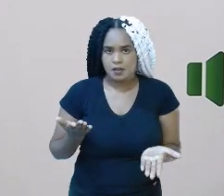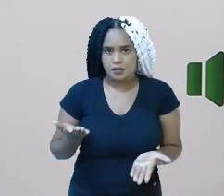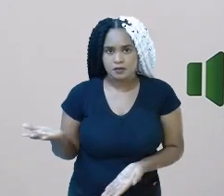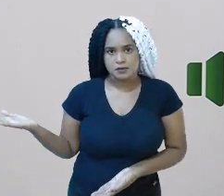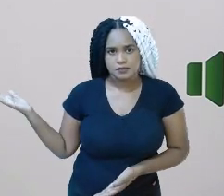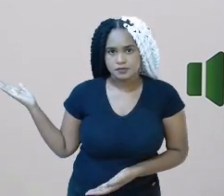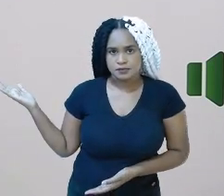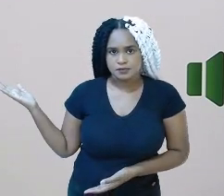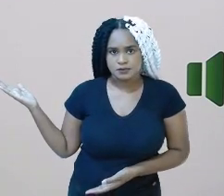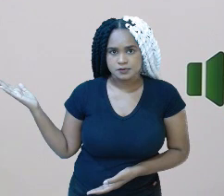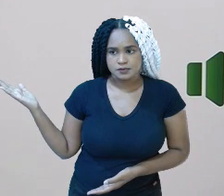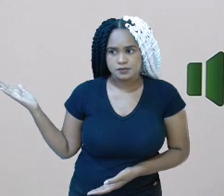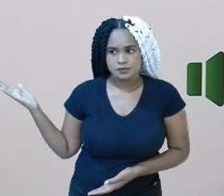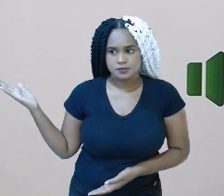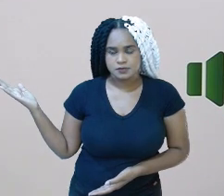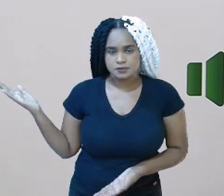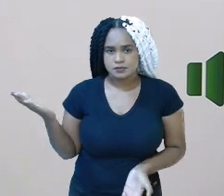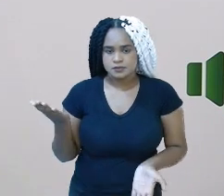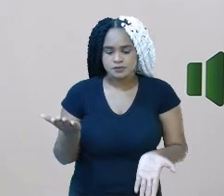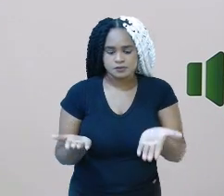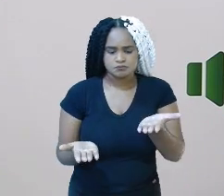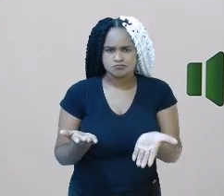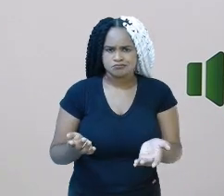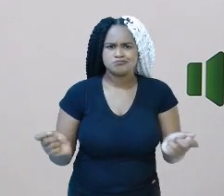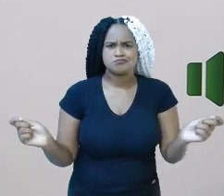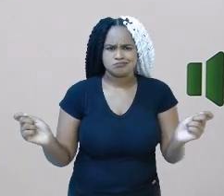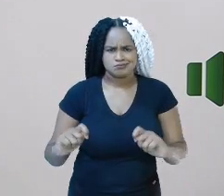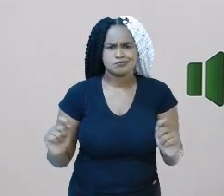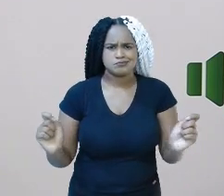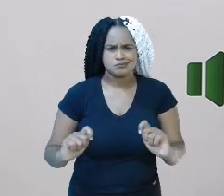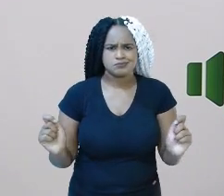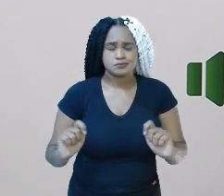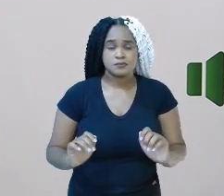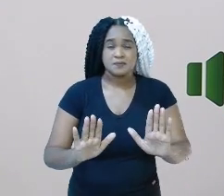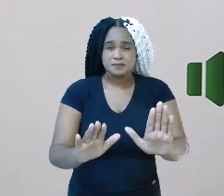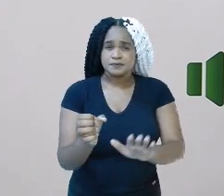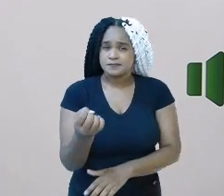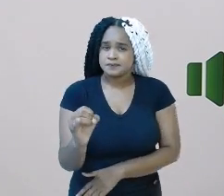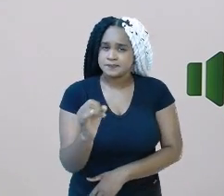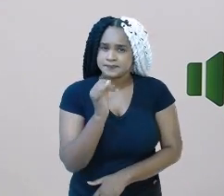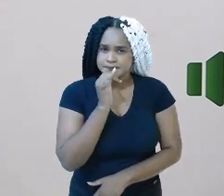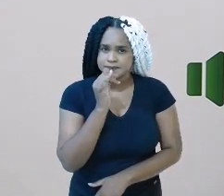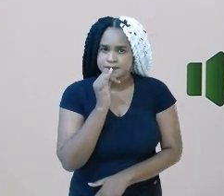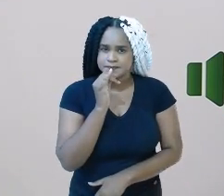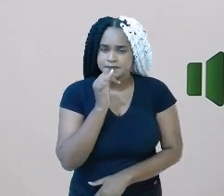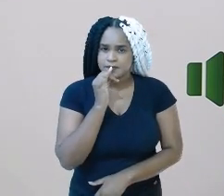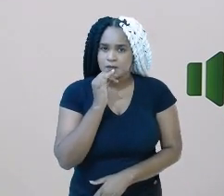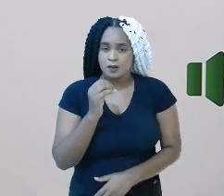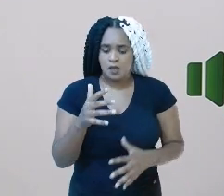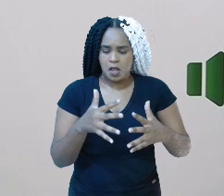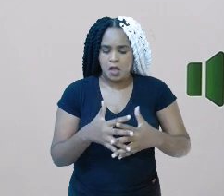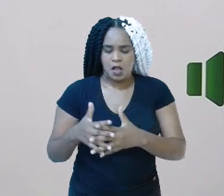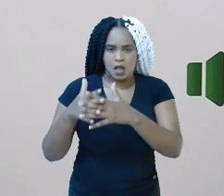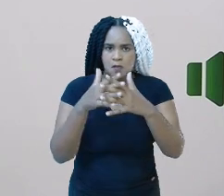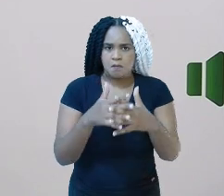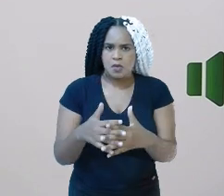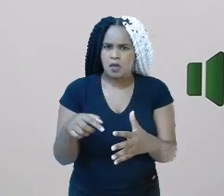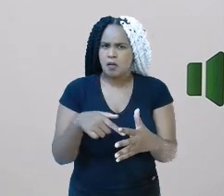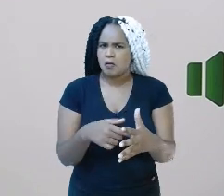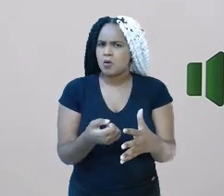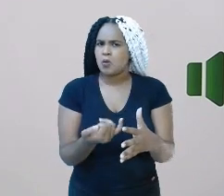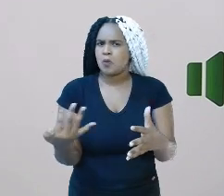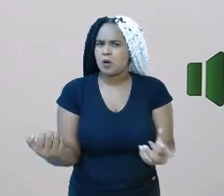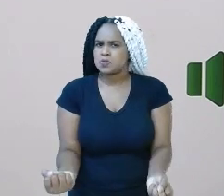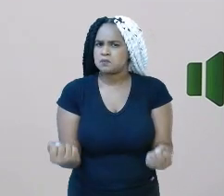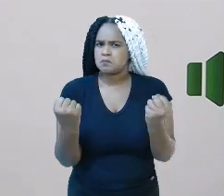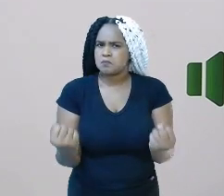vendo, seria o suficiente. Mas se eu precisasse medir um caminhão, será